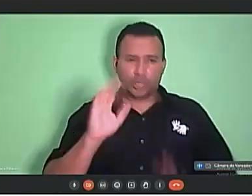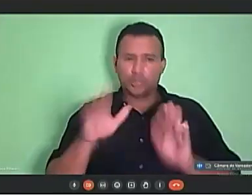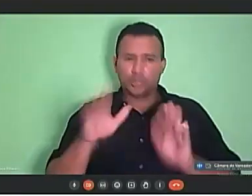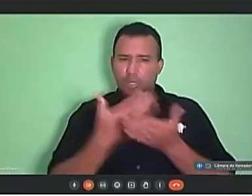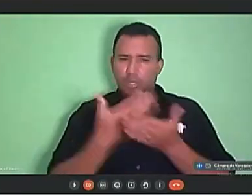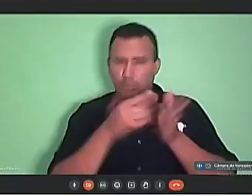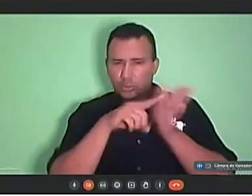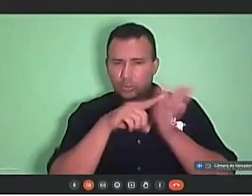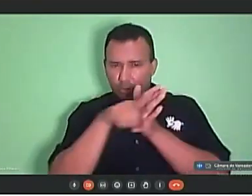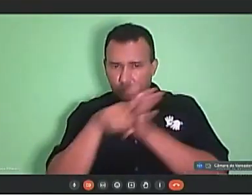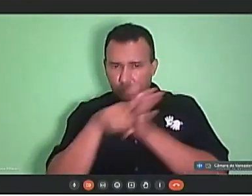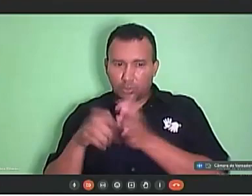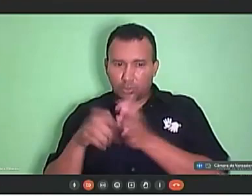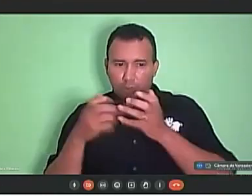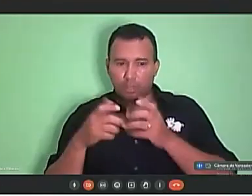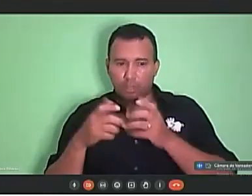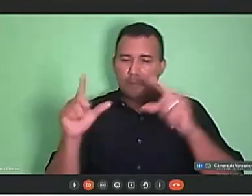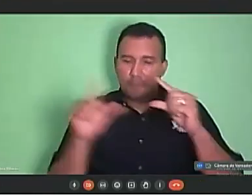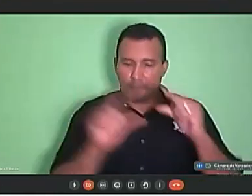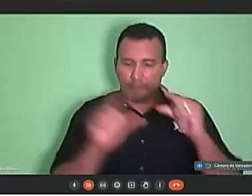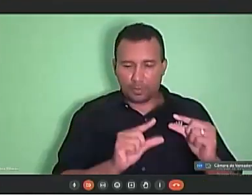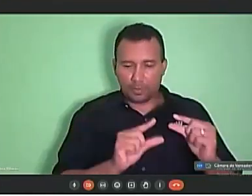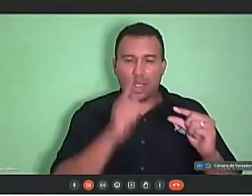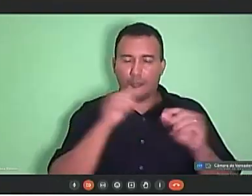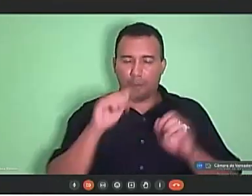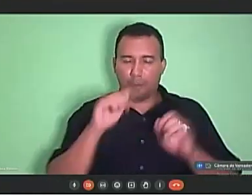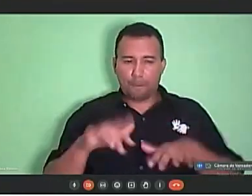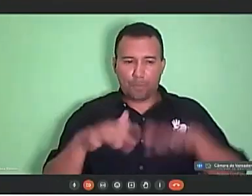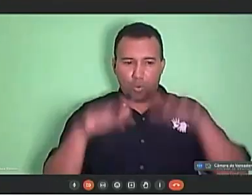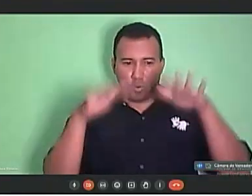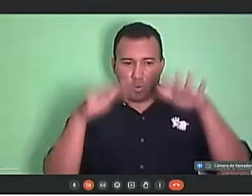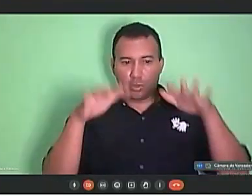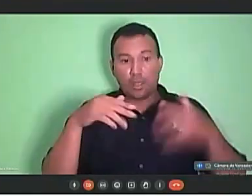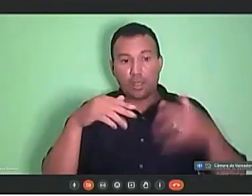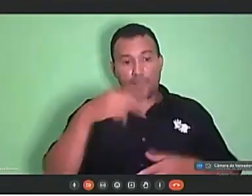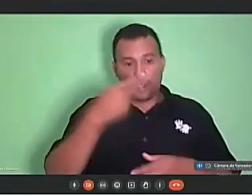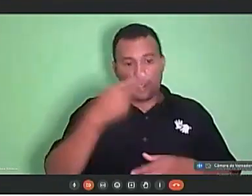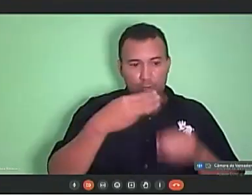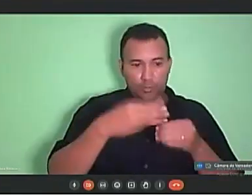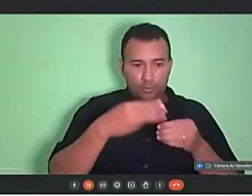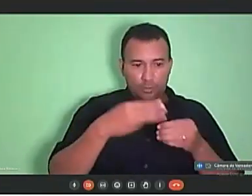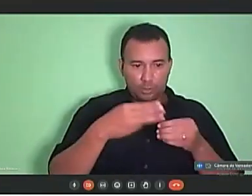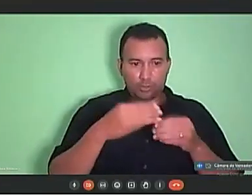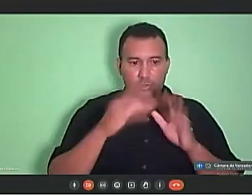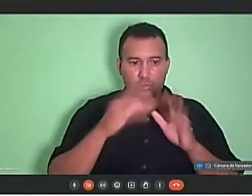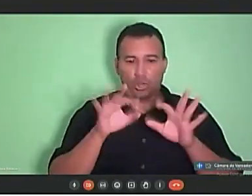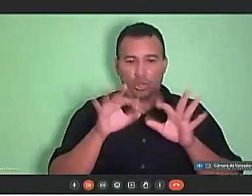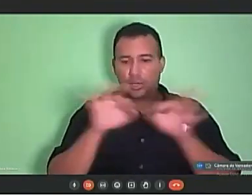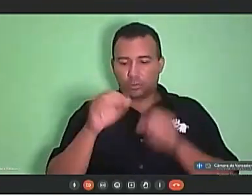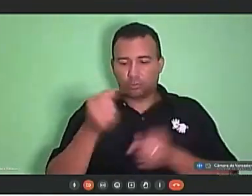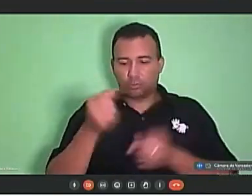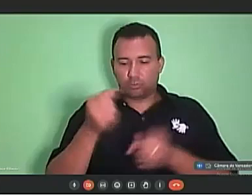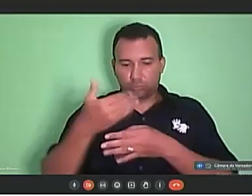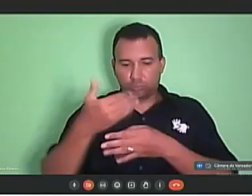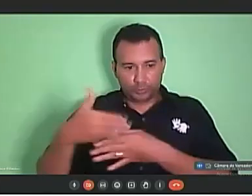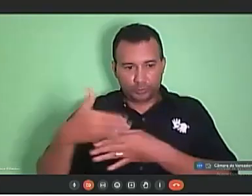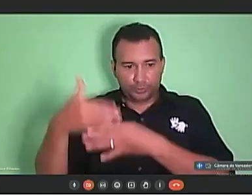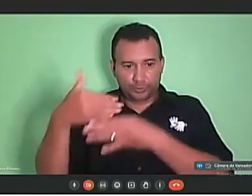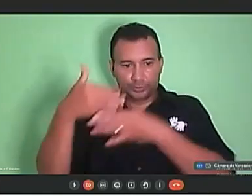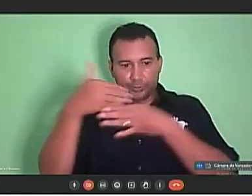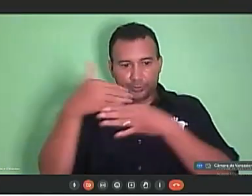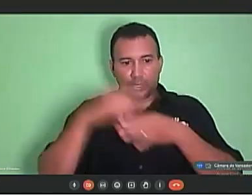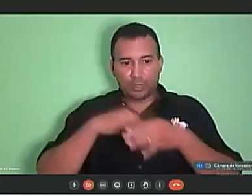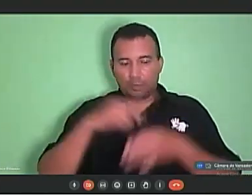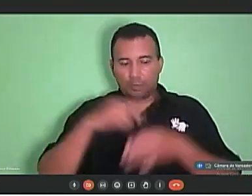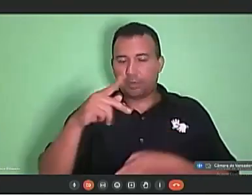tentar minimizar as enchentes. Aqui em União da Vitória, Porto União, eles propuseram diques, eles estudaram as corredeiras de Porto Vitória, que nós vamos ver mais para